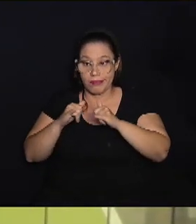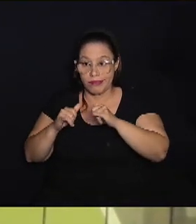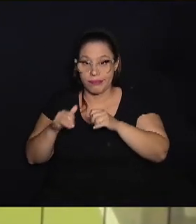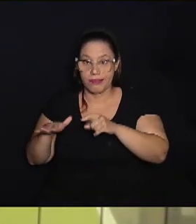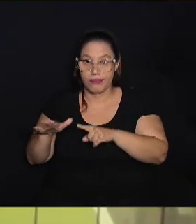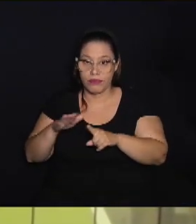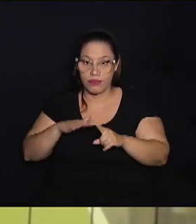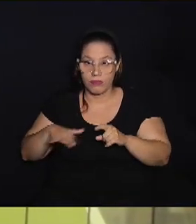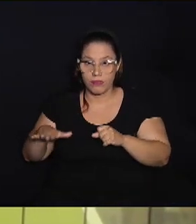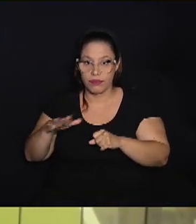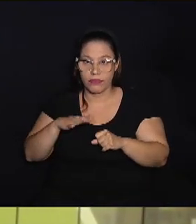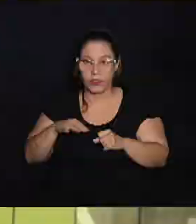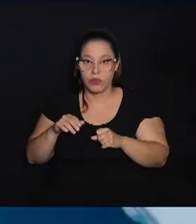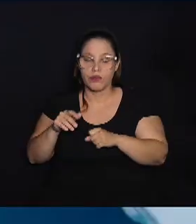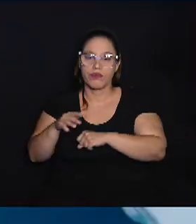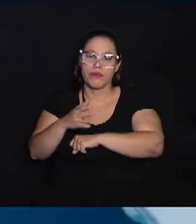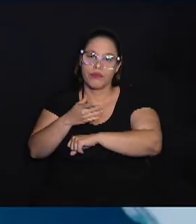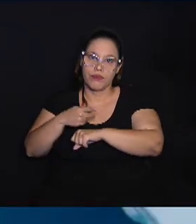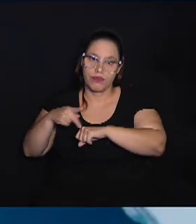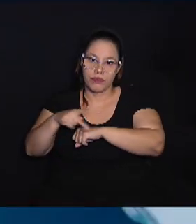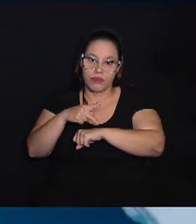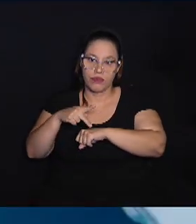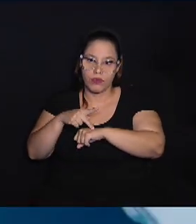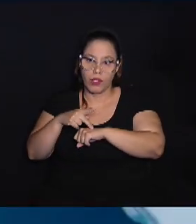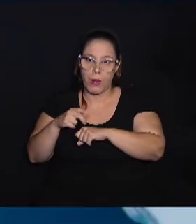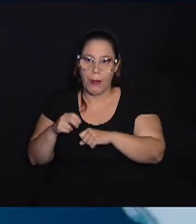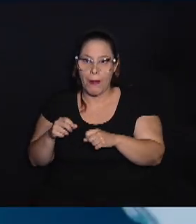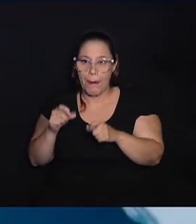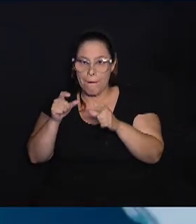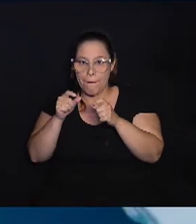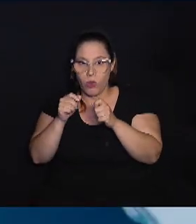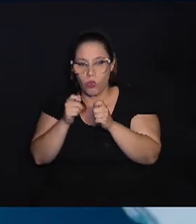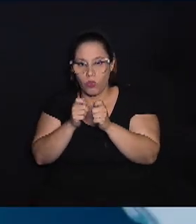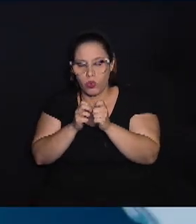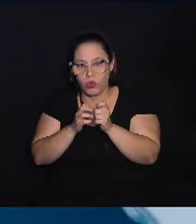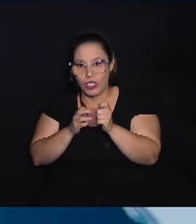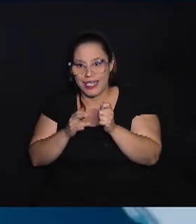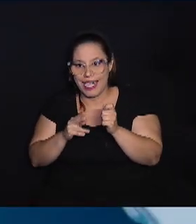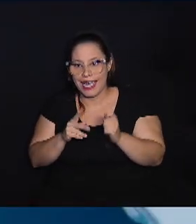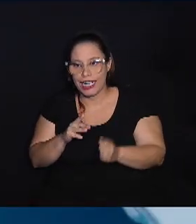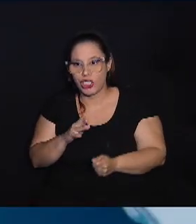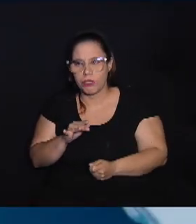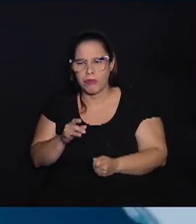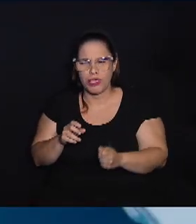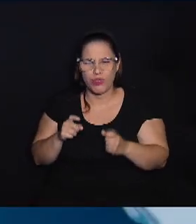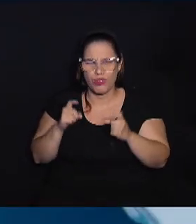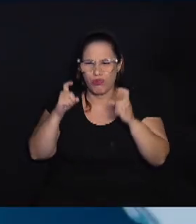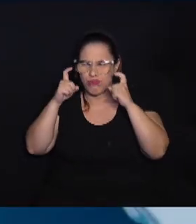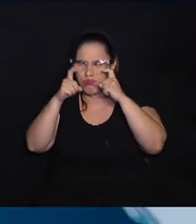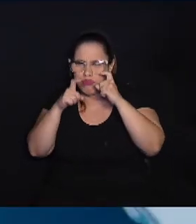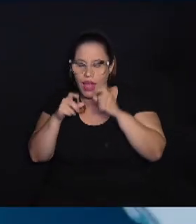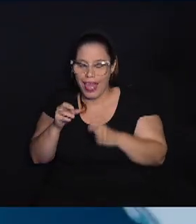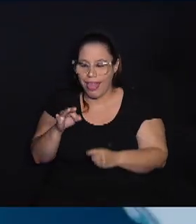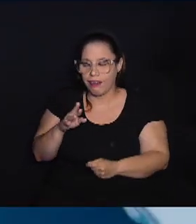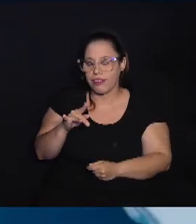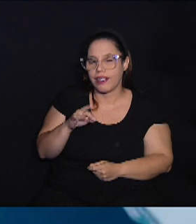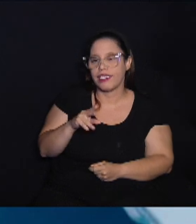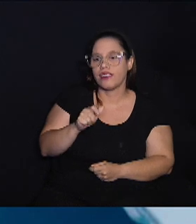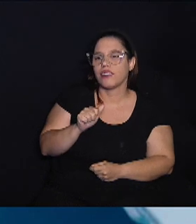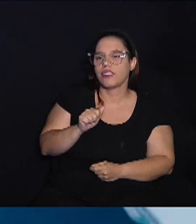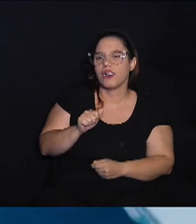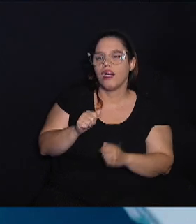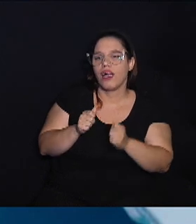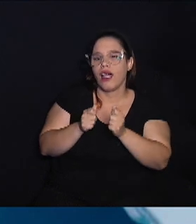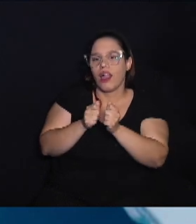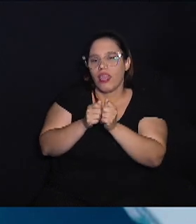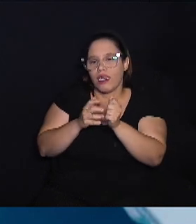do Brasil e do mundo. Ponto de derretimento descontrolado é localizado na Antártida. O derretimento de gelo